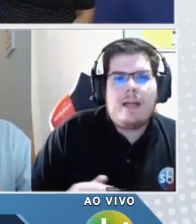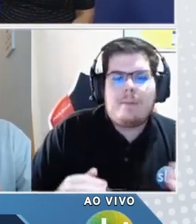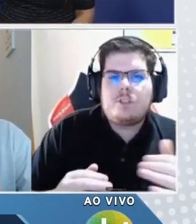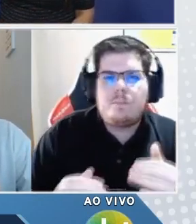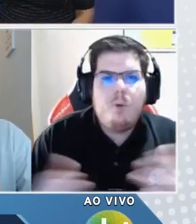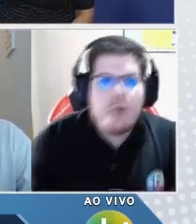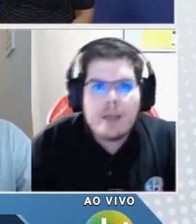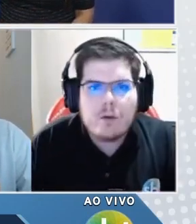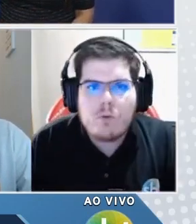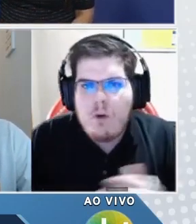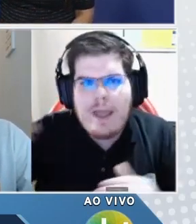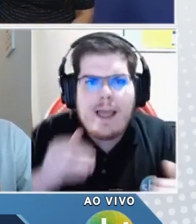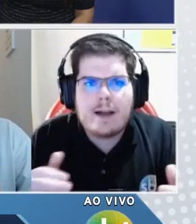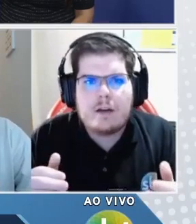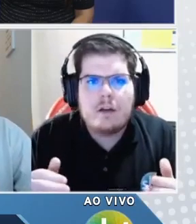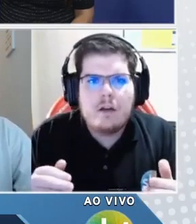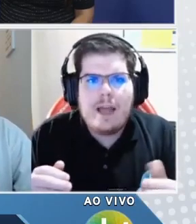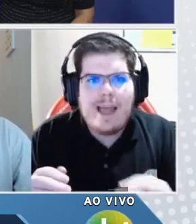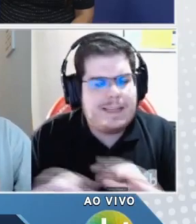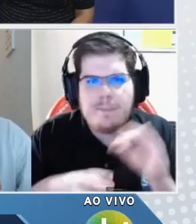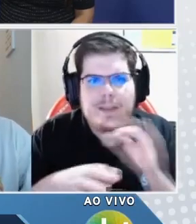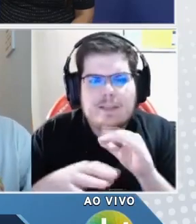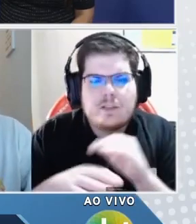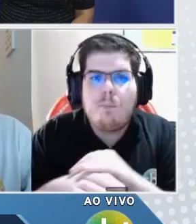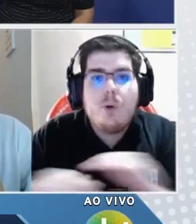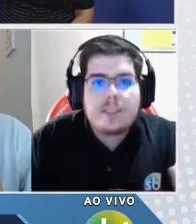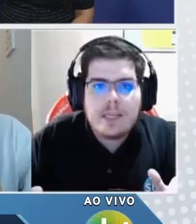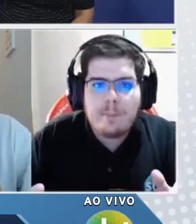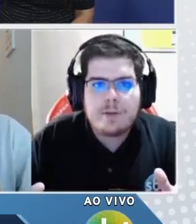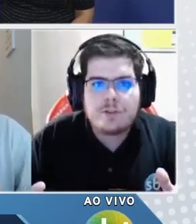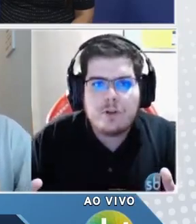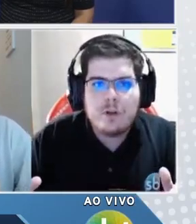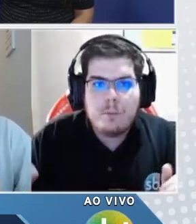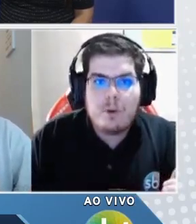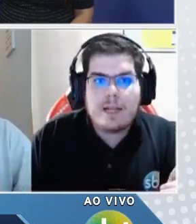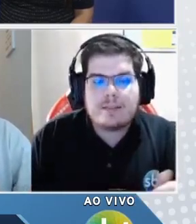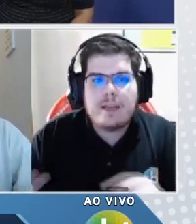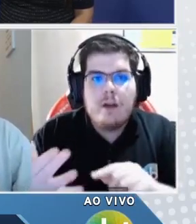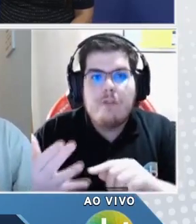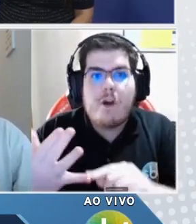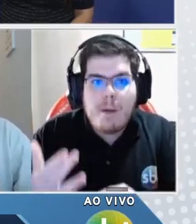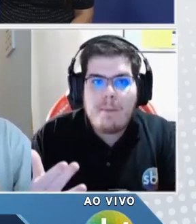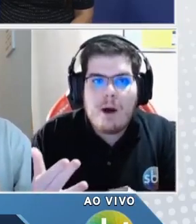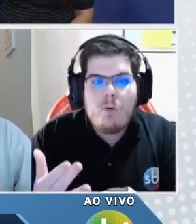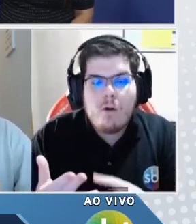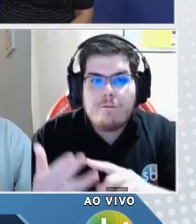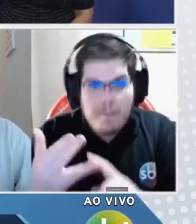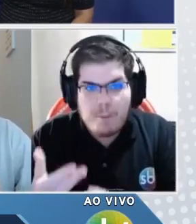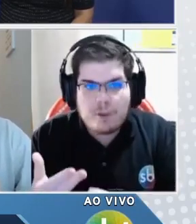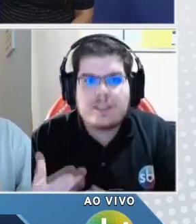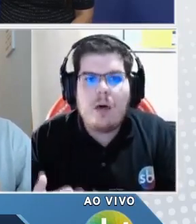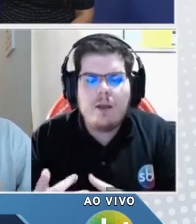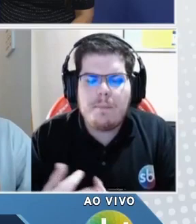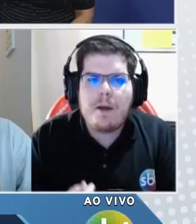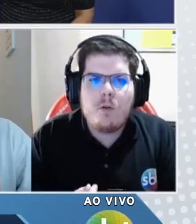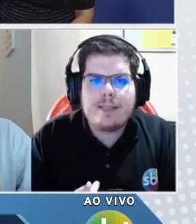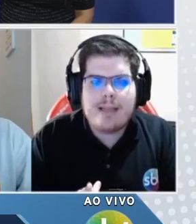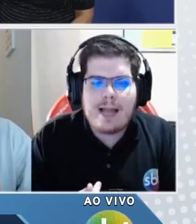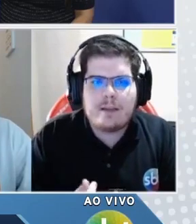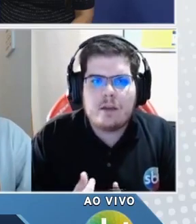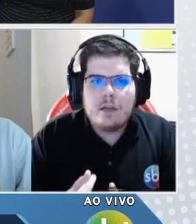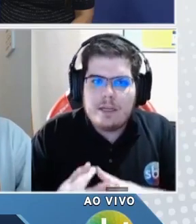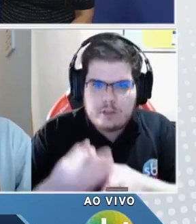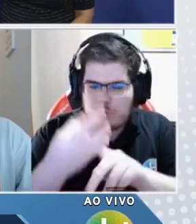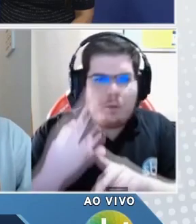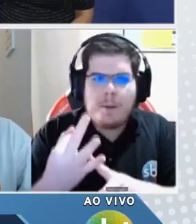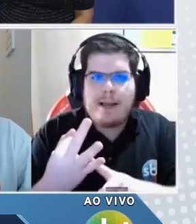pra... Tá, mas por quê? Qual que é a regra? É a interpretação pura e simples? Porque assim, foi uma mão, foi proposital e parou um